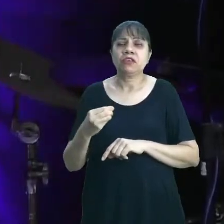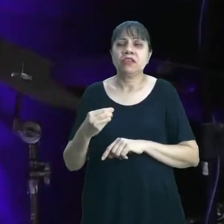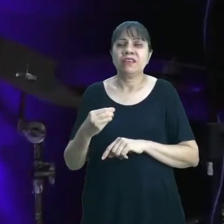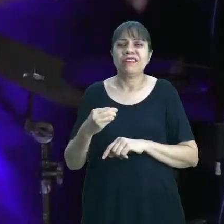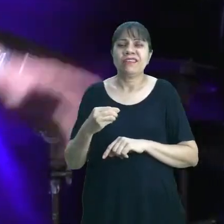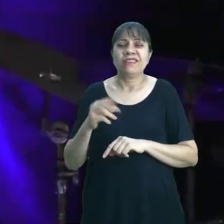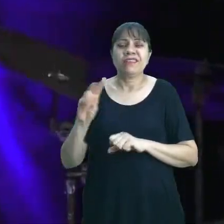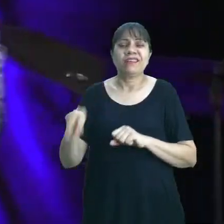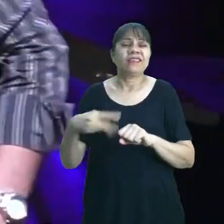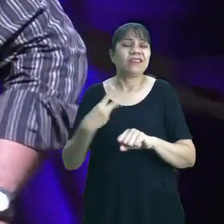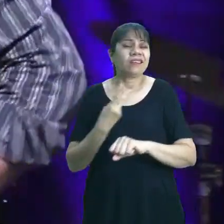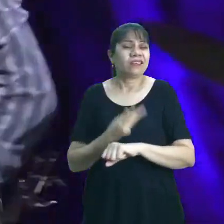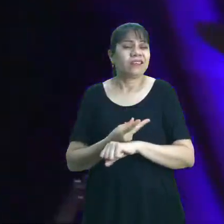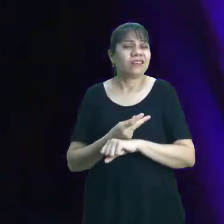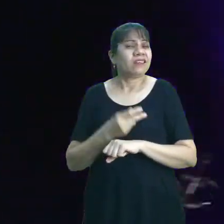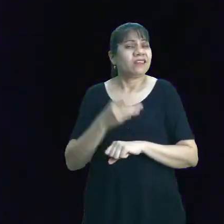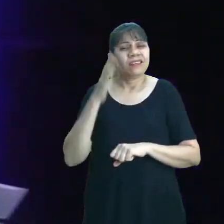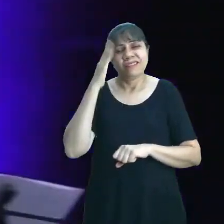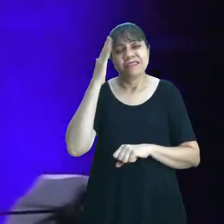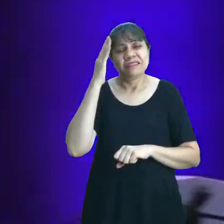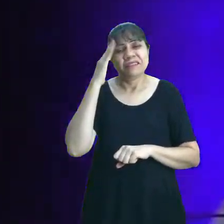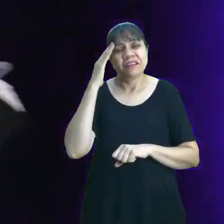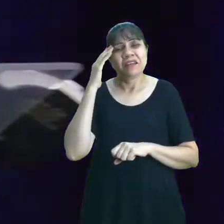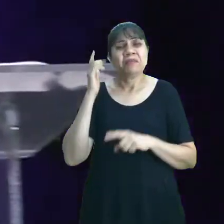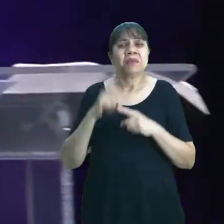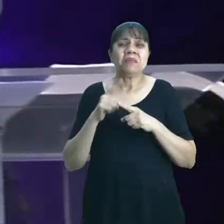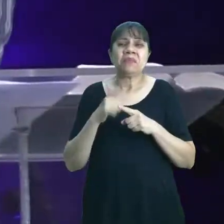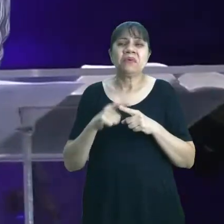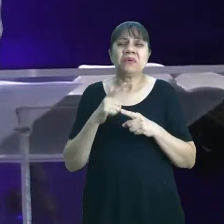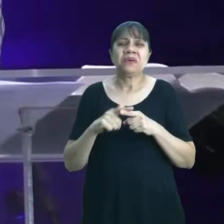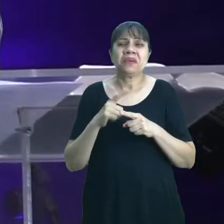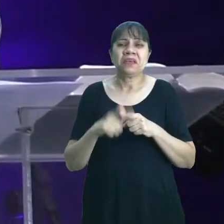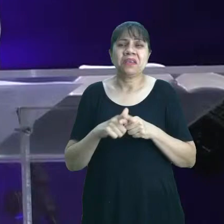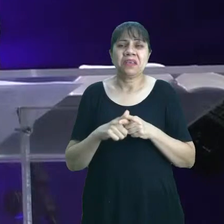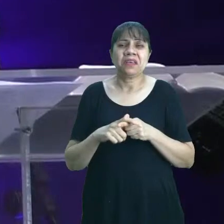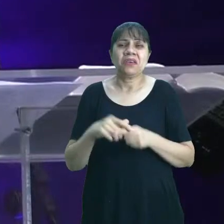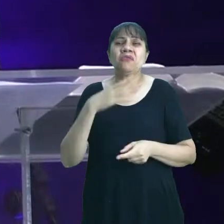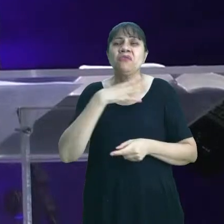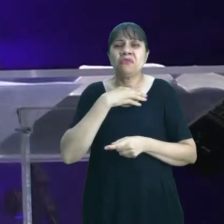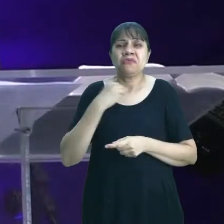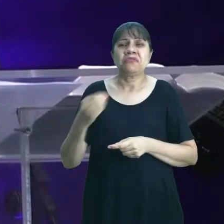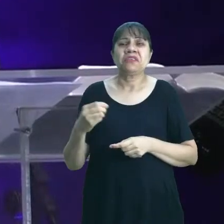galeroso, preso nas drogas, enfiado em confusão.